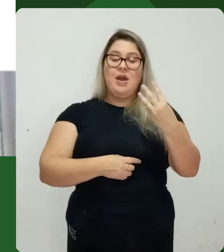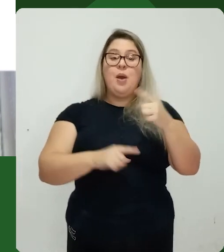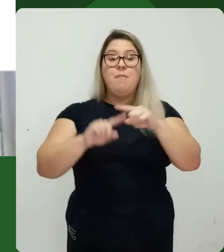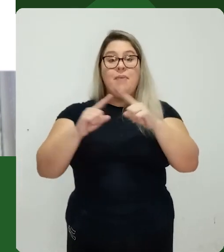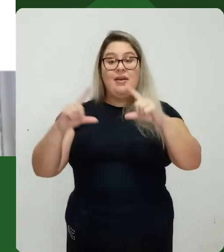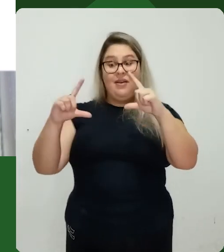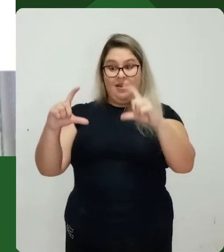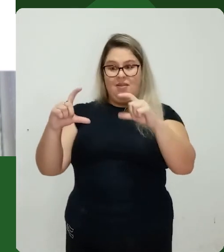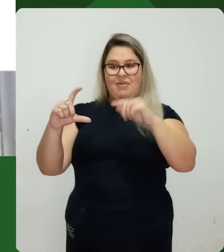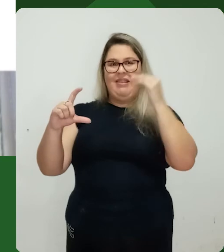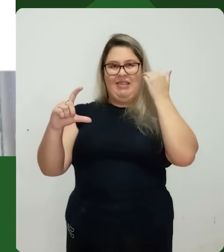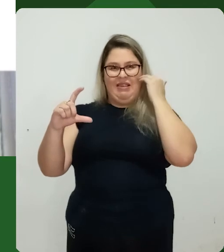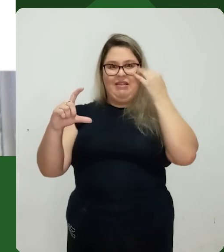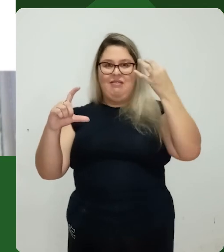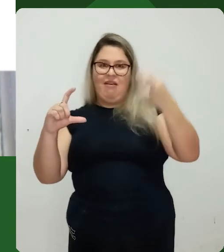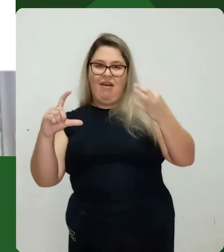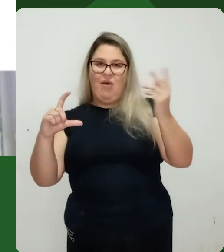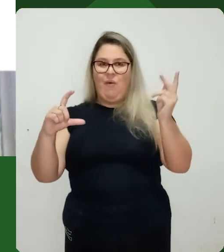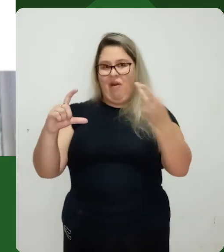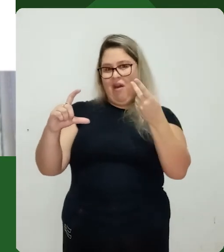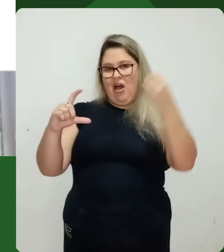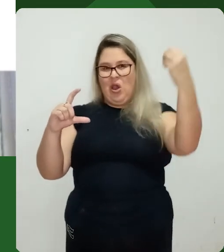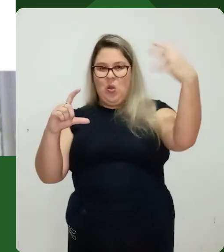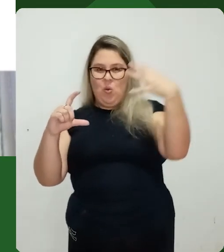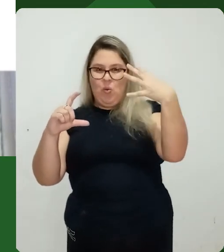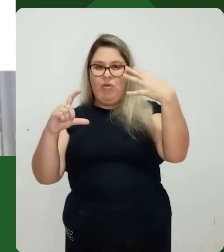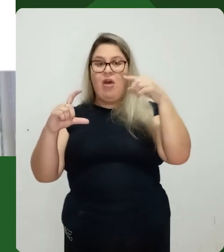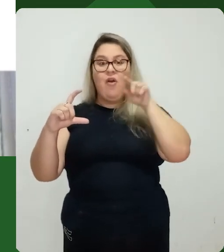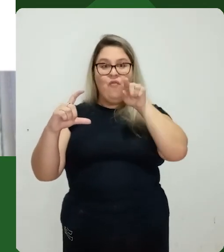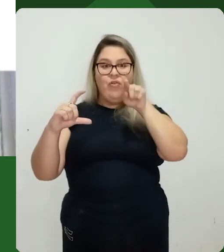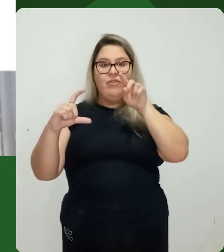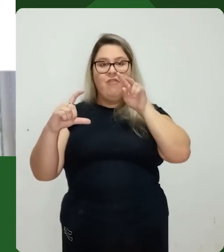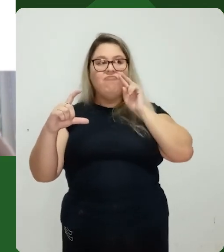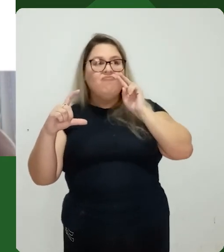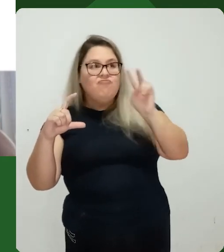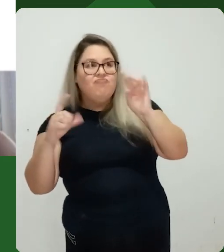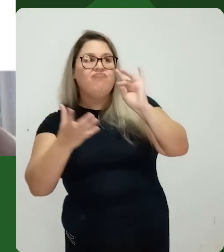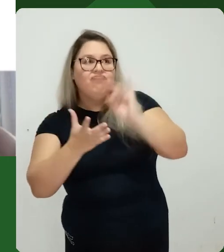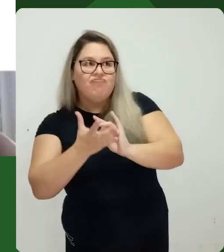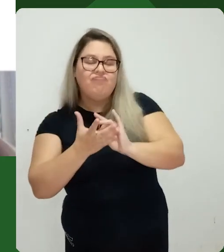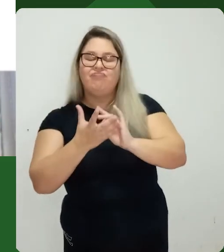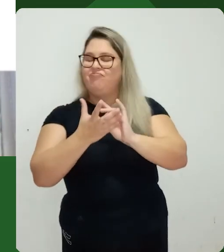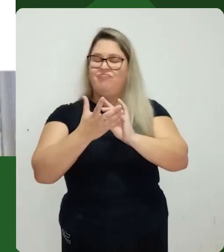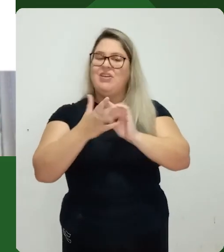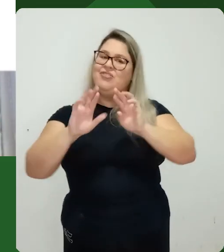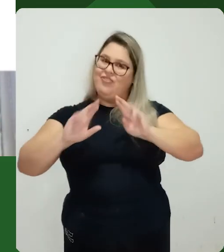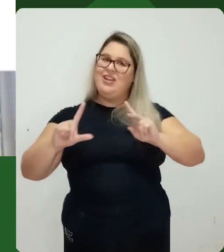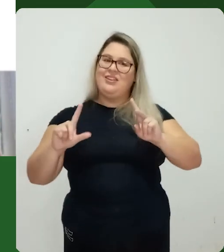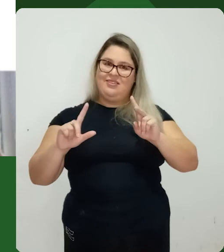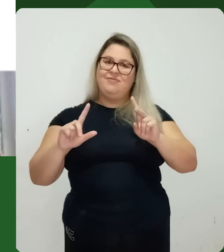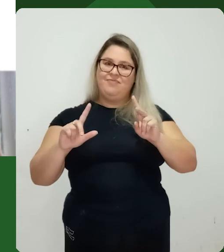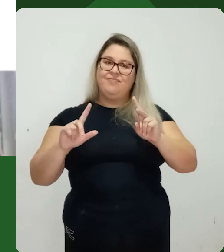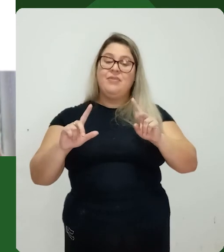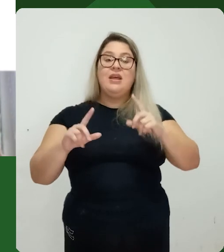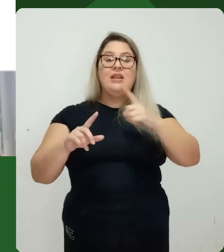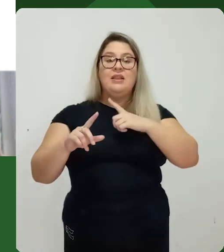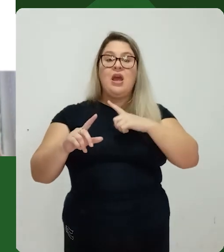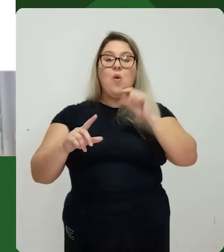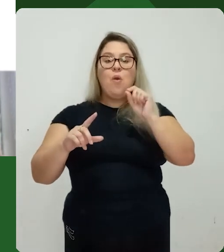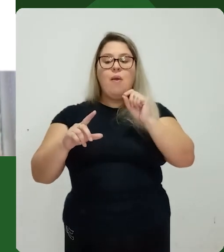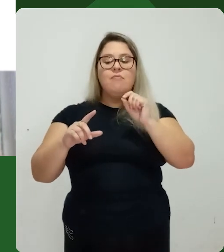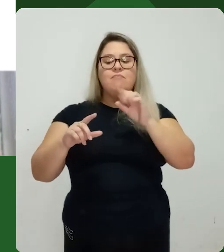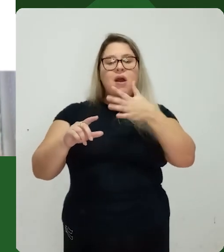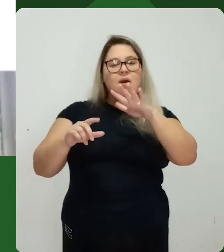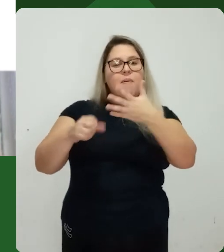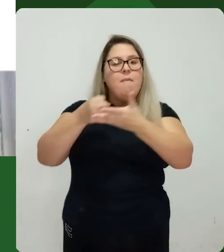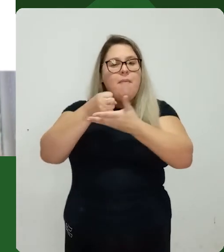aqui do -3. Uma foto muito clara está indo em direção ao 3. Agora, nem sempre o que a câmera vai entender como correto